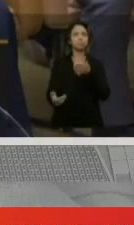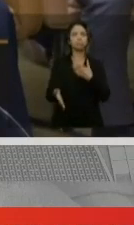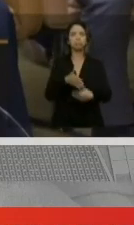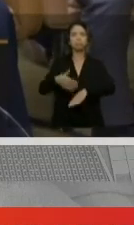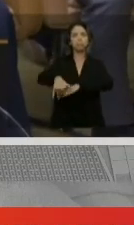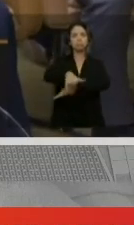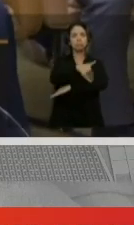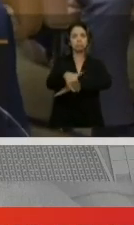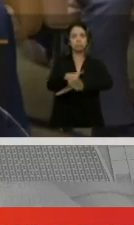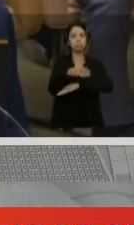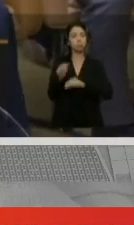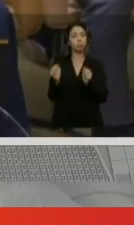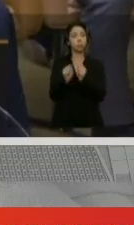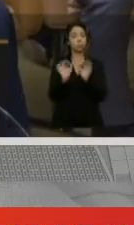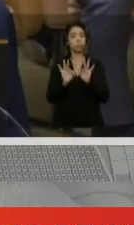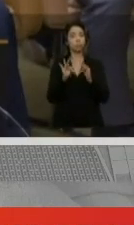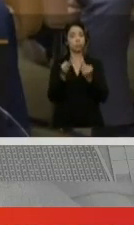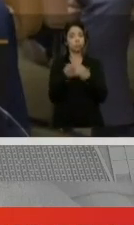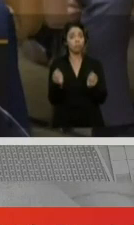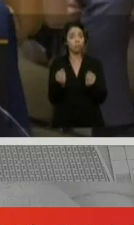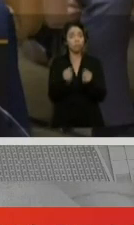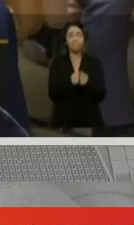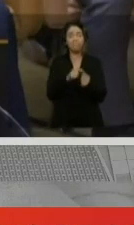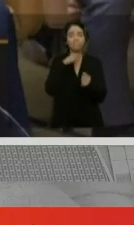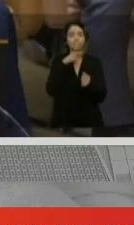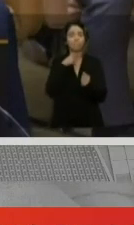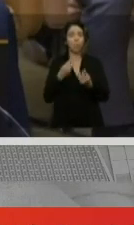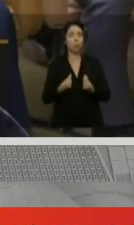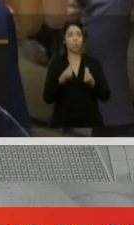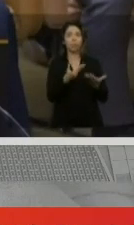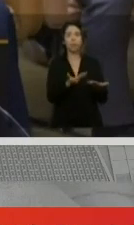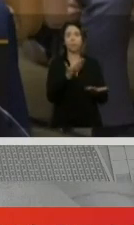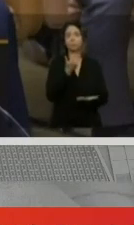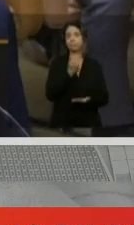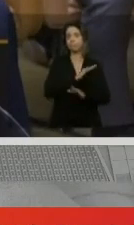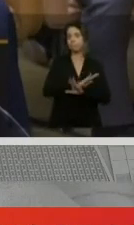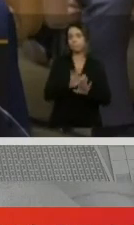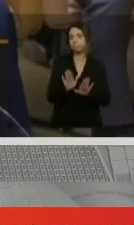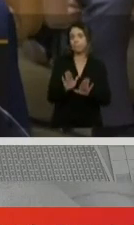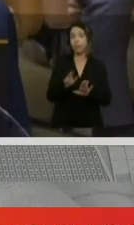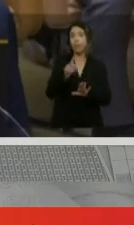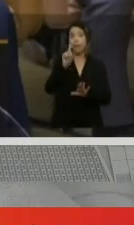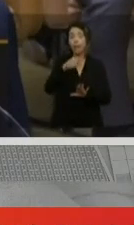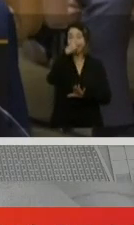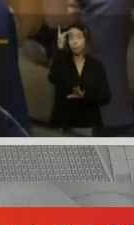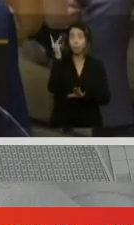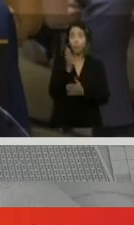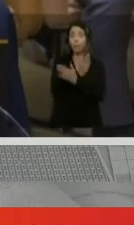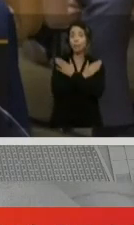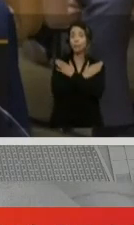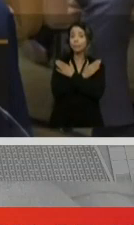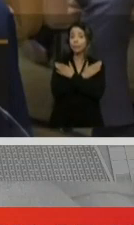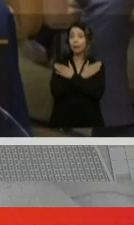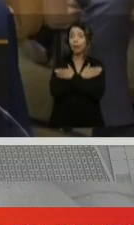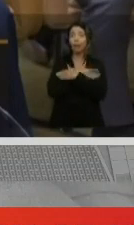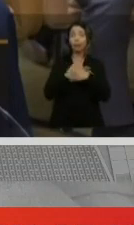da nossa, do nosso país, nós precisamos cultivar o amor da liberdade alheia. Ou seja, a gente